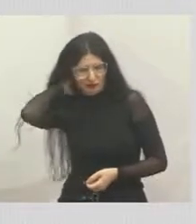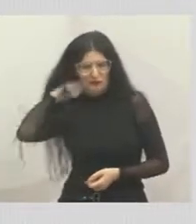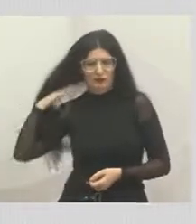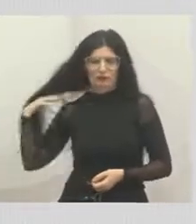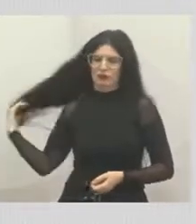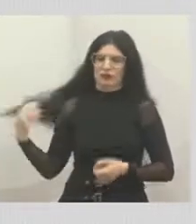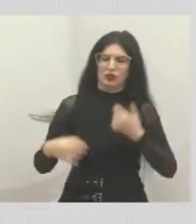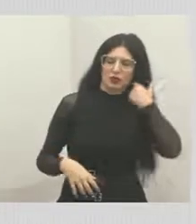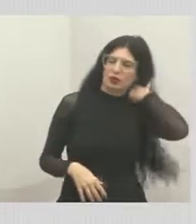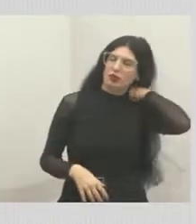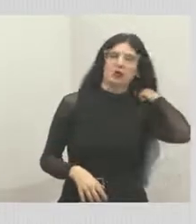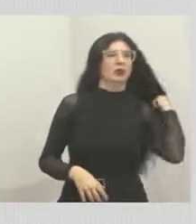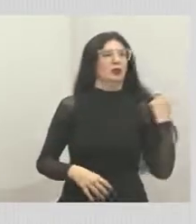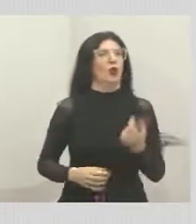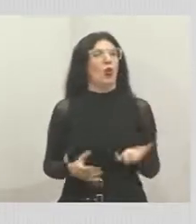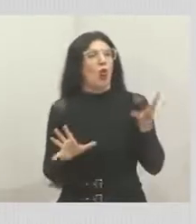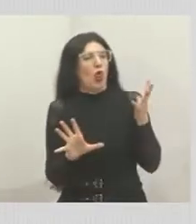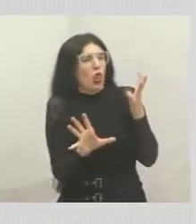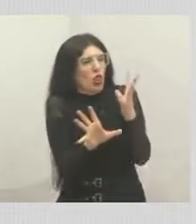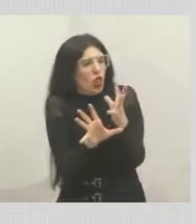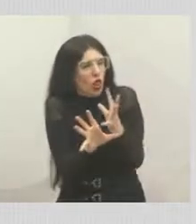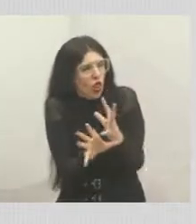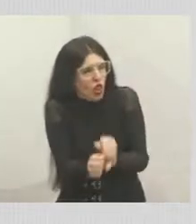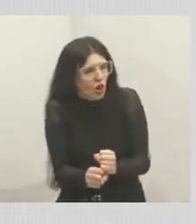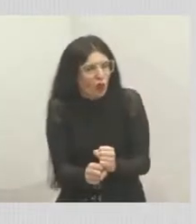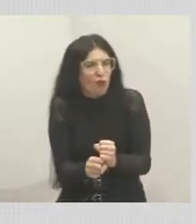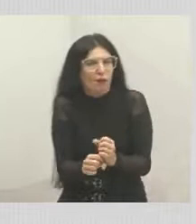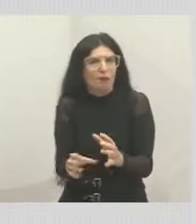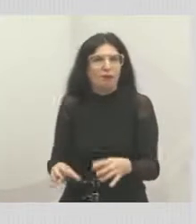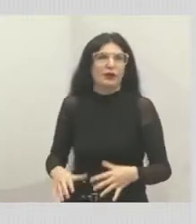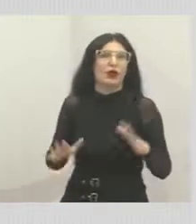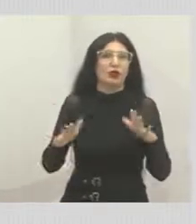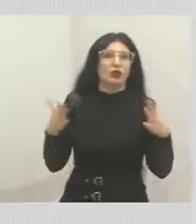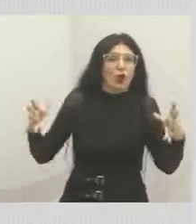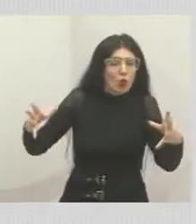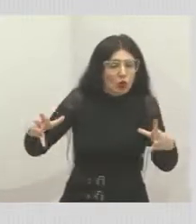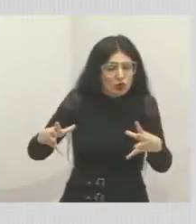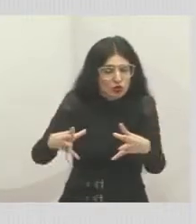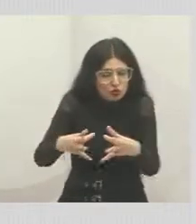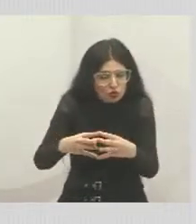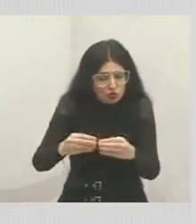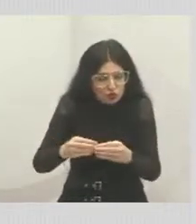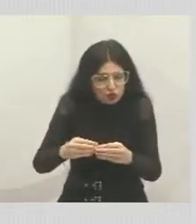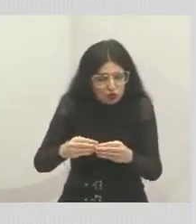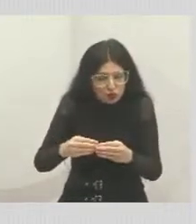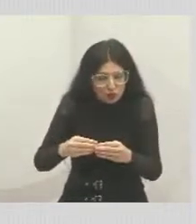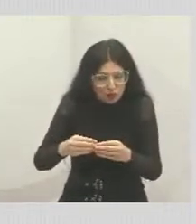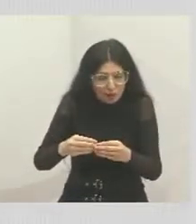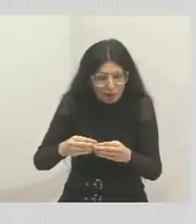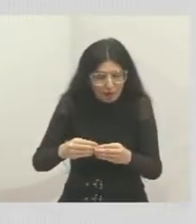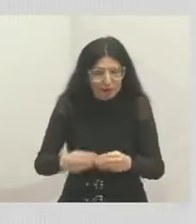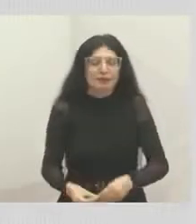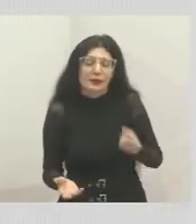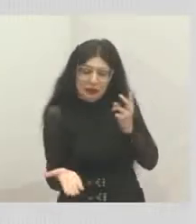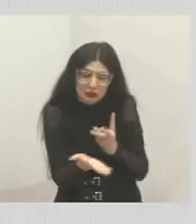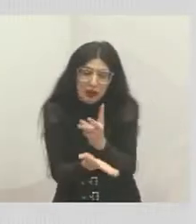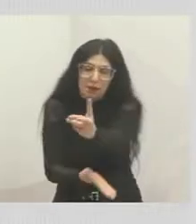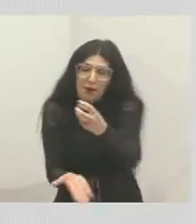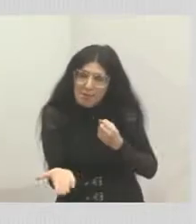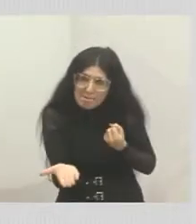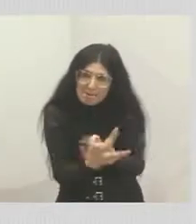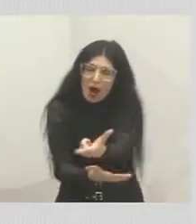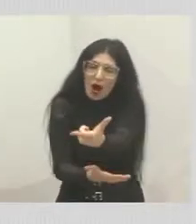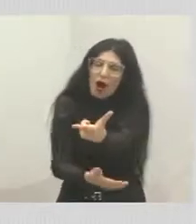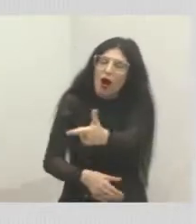Despesas, aqui temos um resumo das despesas corrente e de capital. Corrente, meta